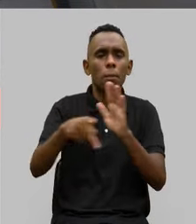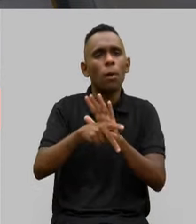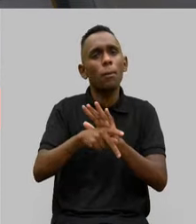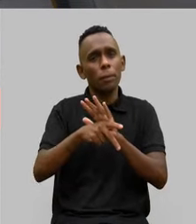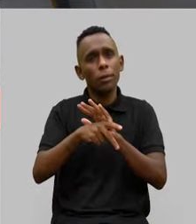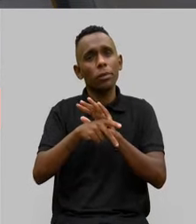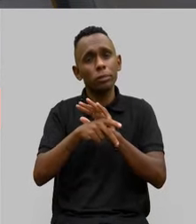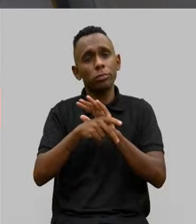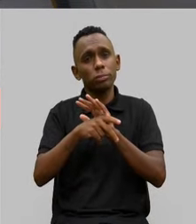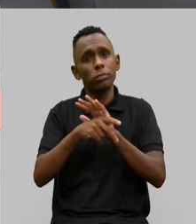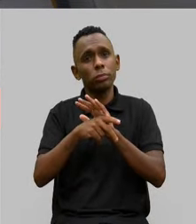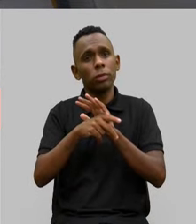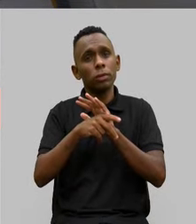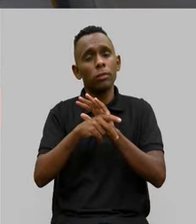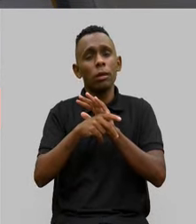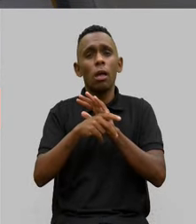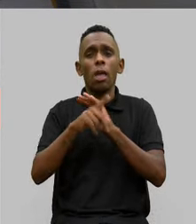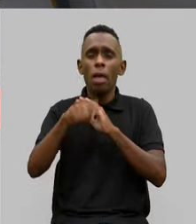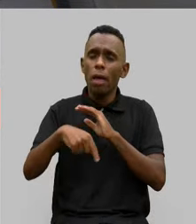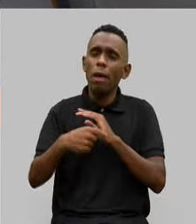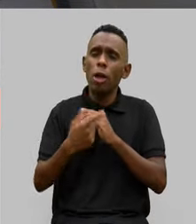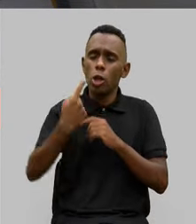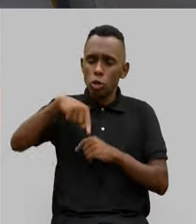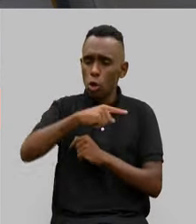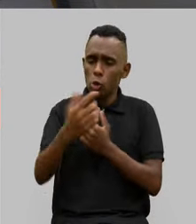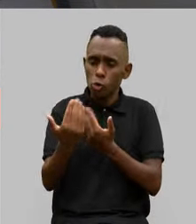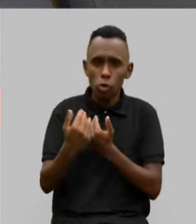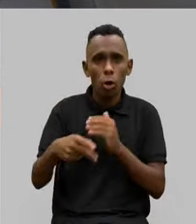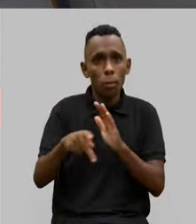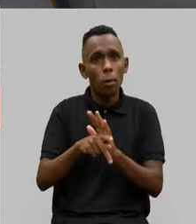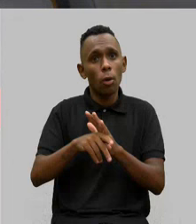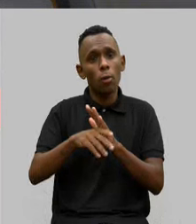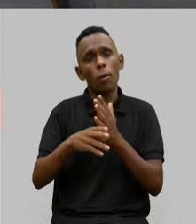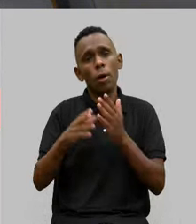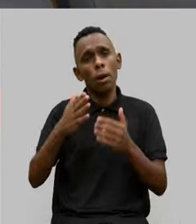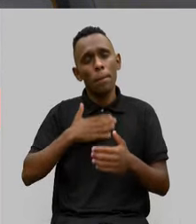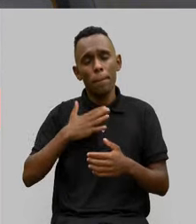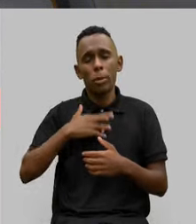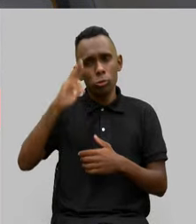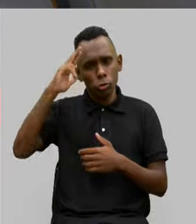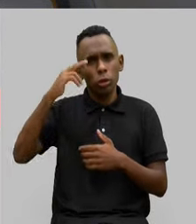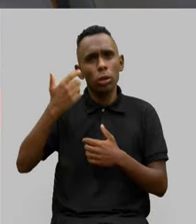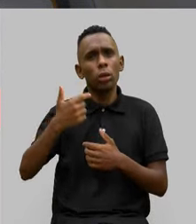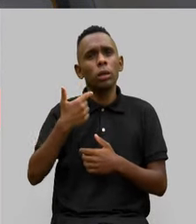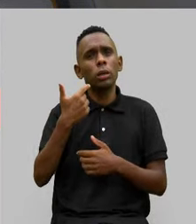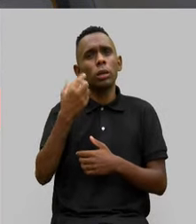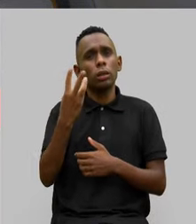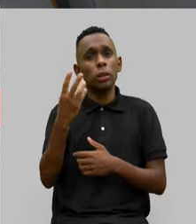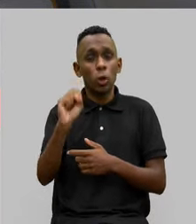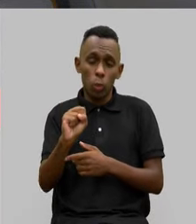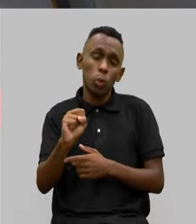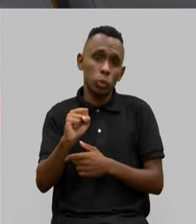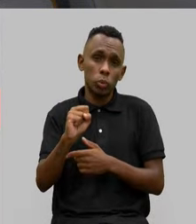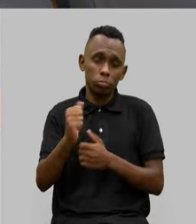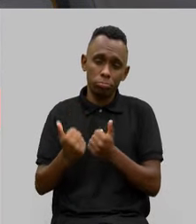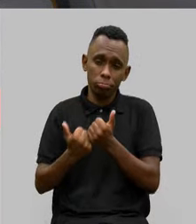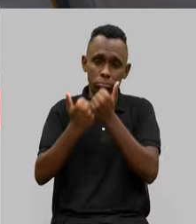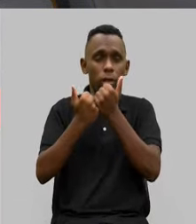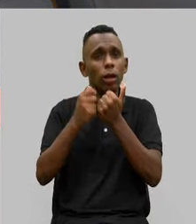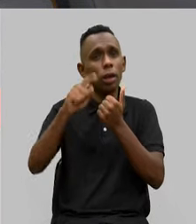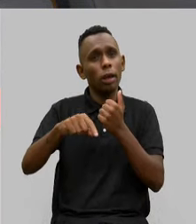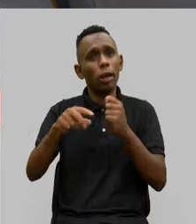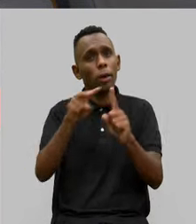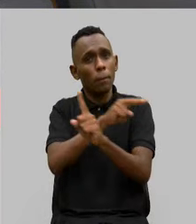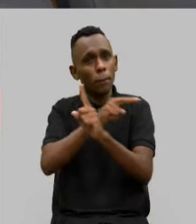nós somos todos jovens né o meu CEO meu CFO tem 38 anos são tem uma visão